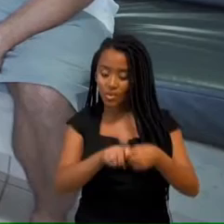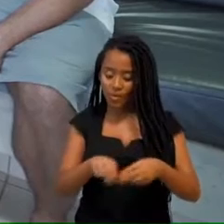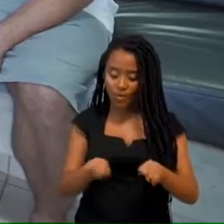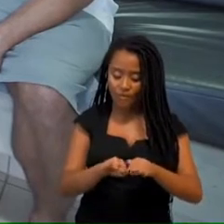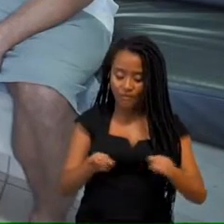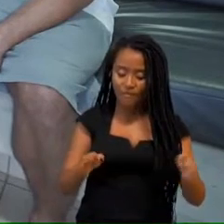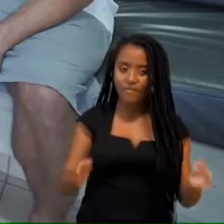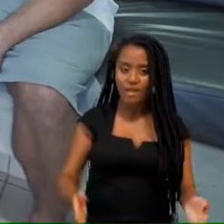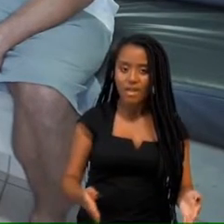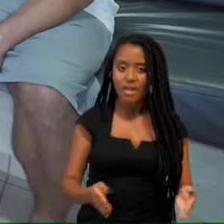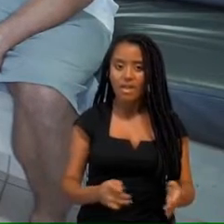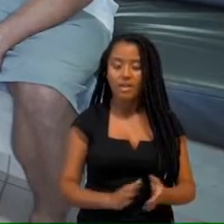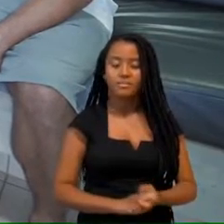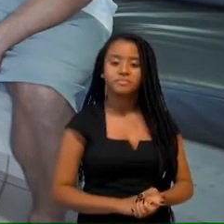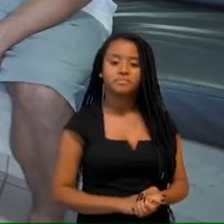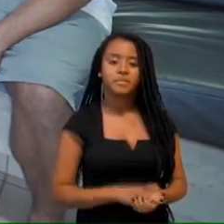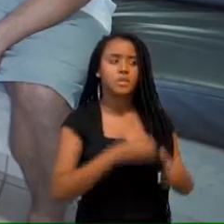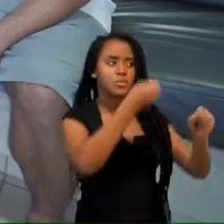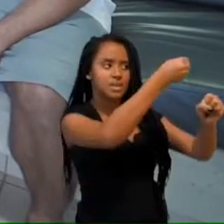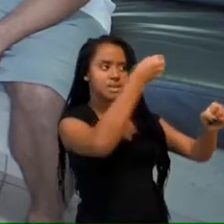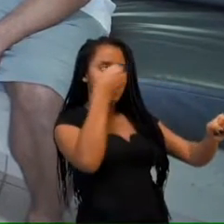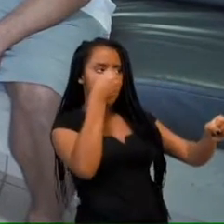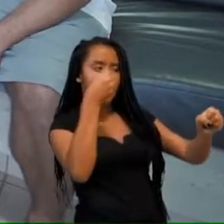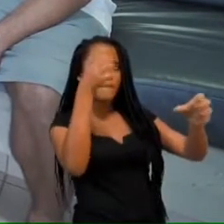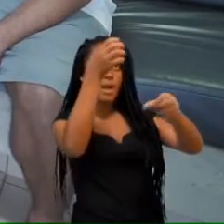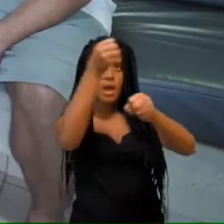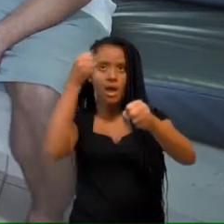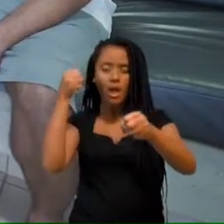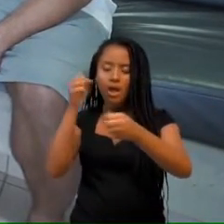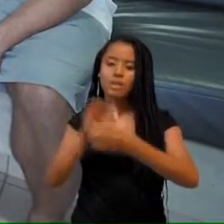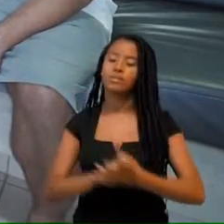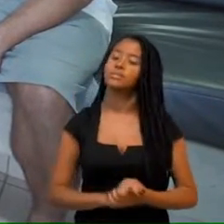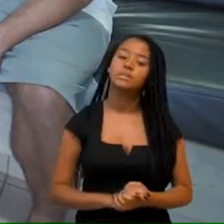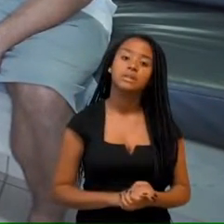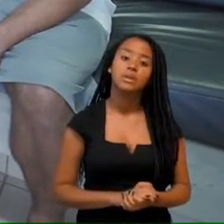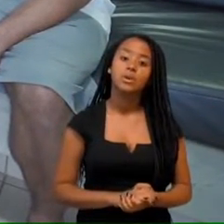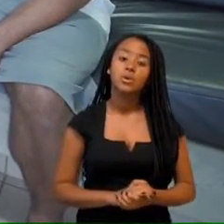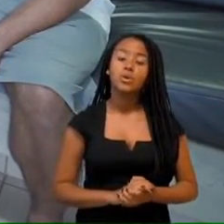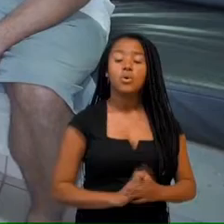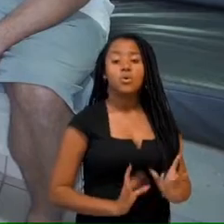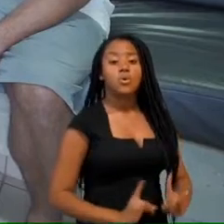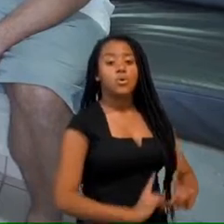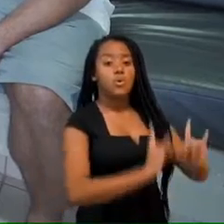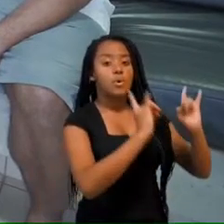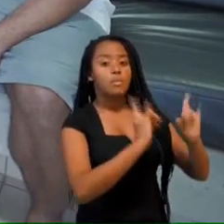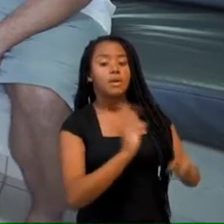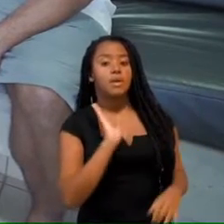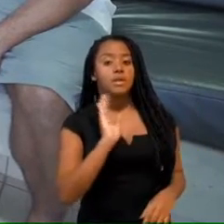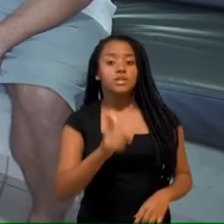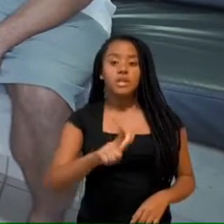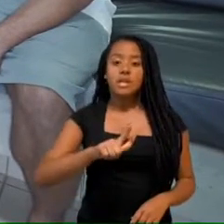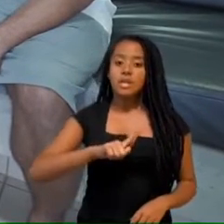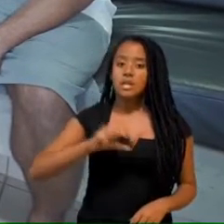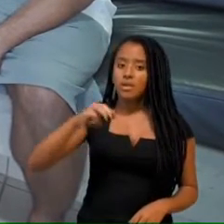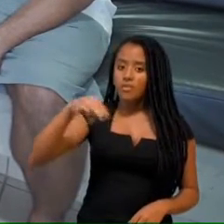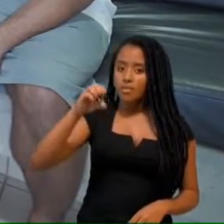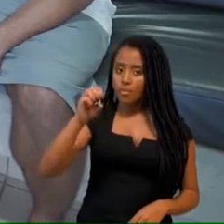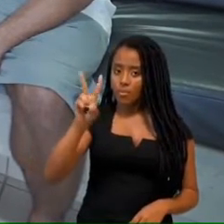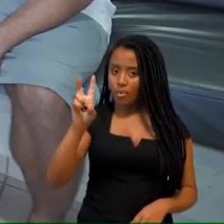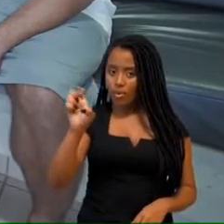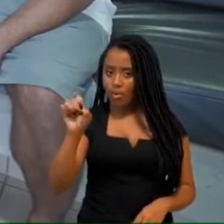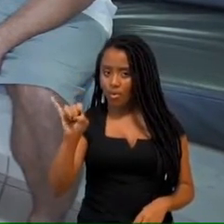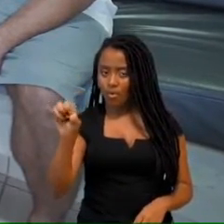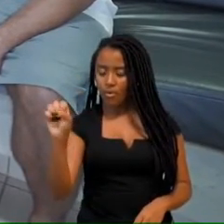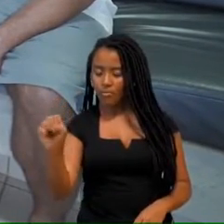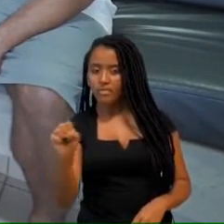alguma dificuldade na hora de mobiliar como é que foi então o apartamento já todo mobiliado só as plantinhas que a gente colocou mesmo